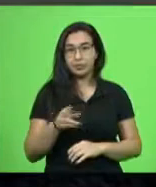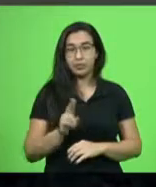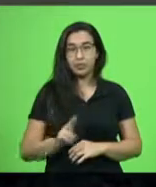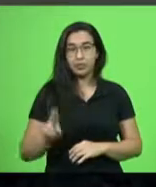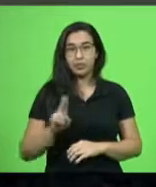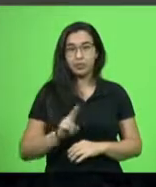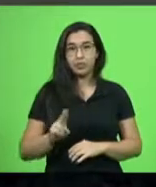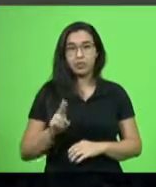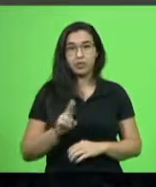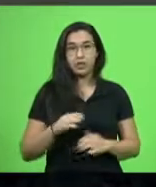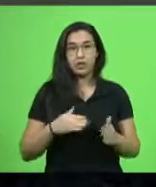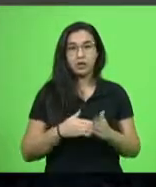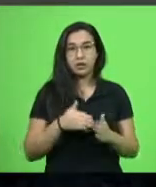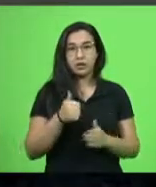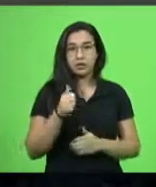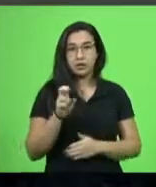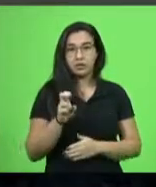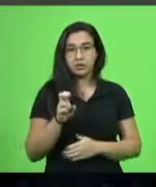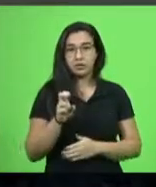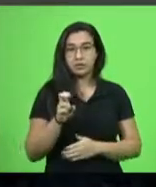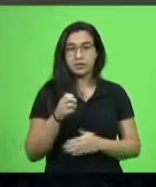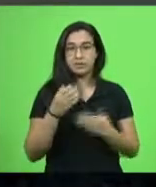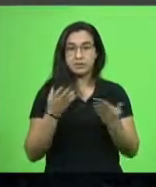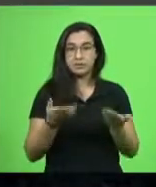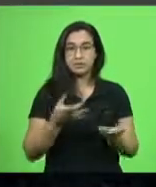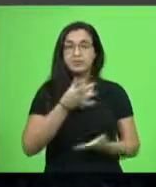palavra o deputado Valdir Cobalcini.